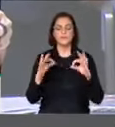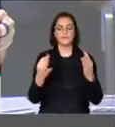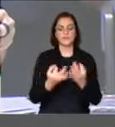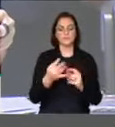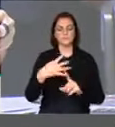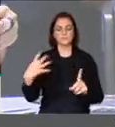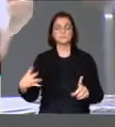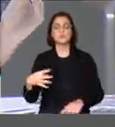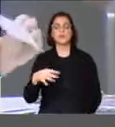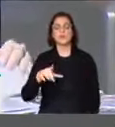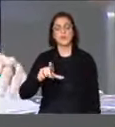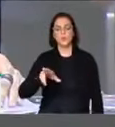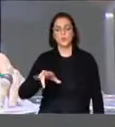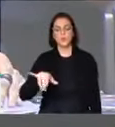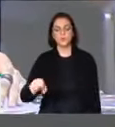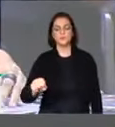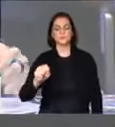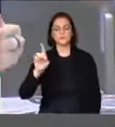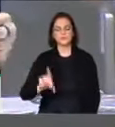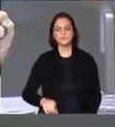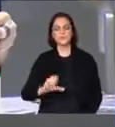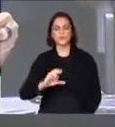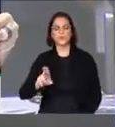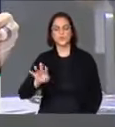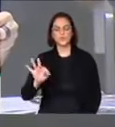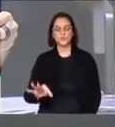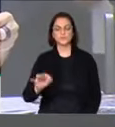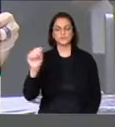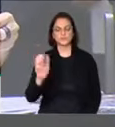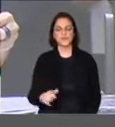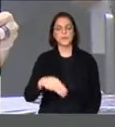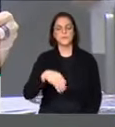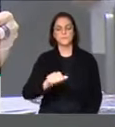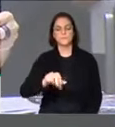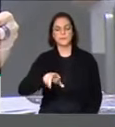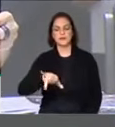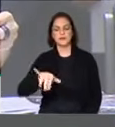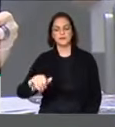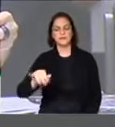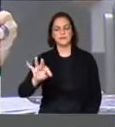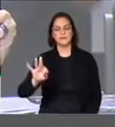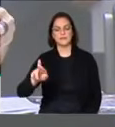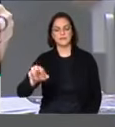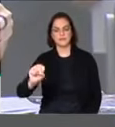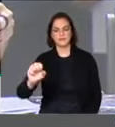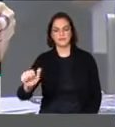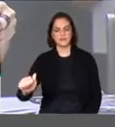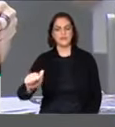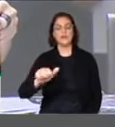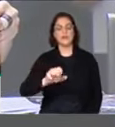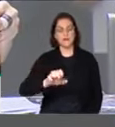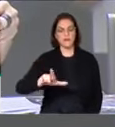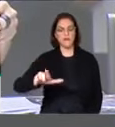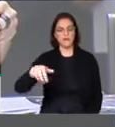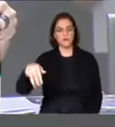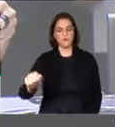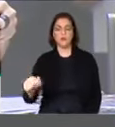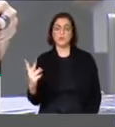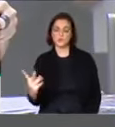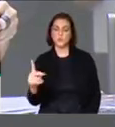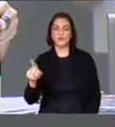Ismael César, diretor da CUT Nacional, da Maria Tereza Fuji e Elma Dutra,